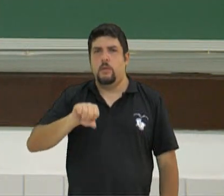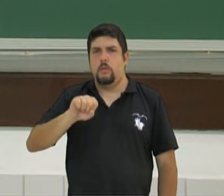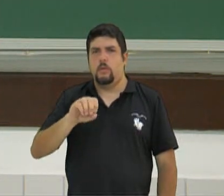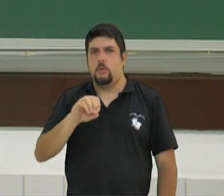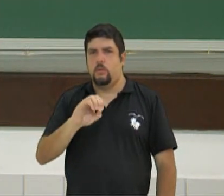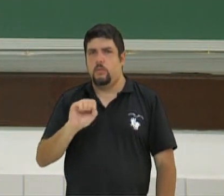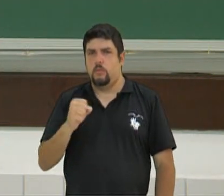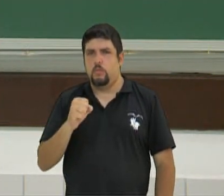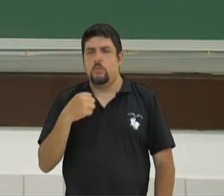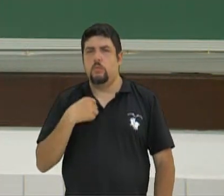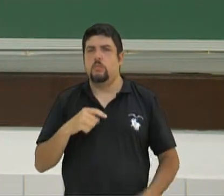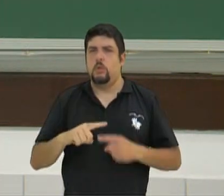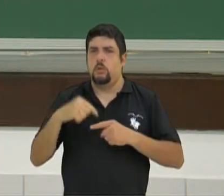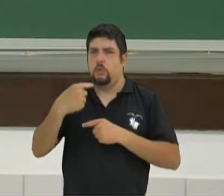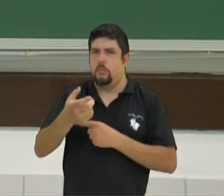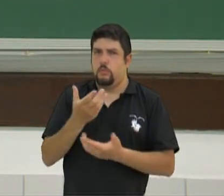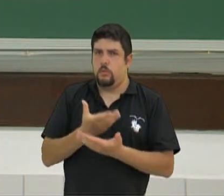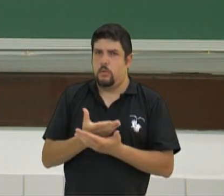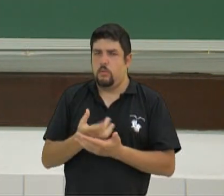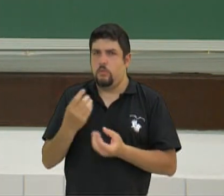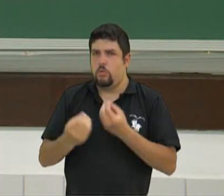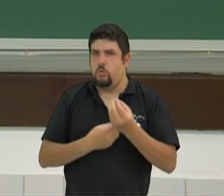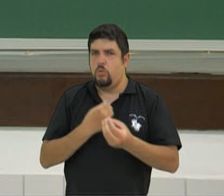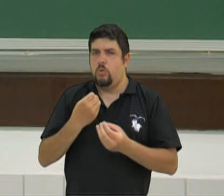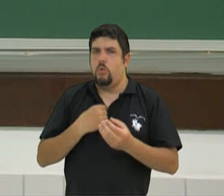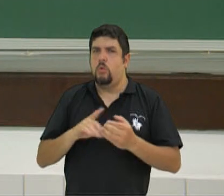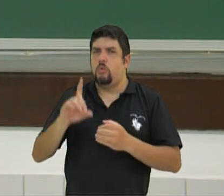aula a gente vai ver, a partir do sistema de